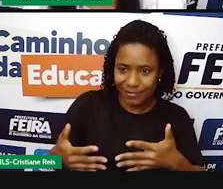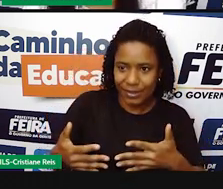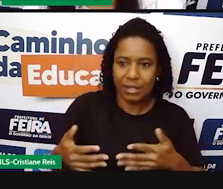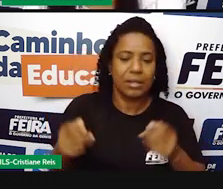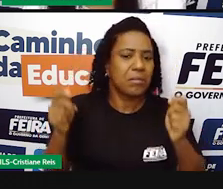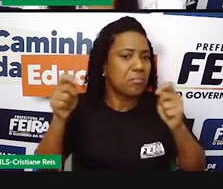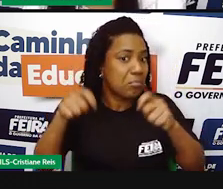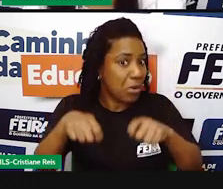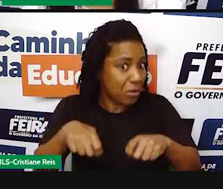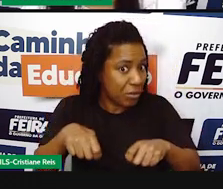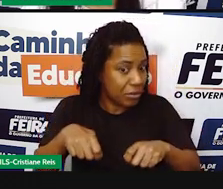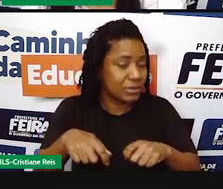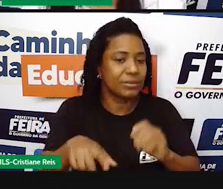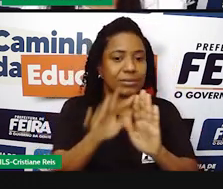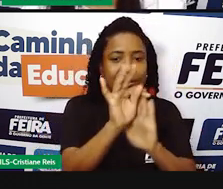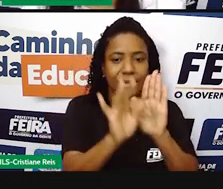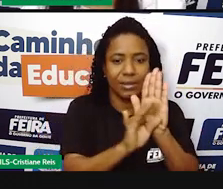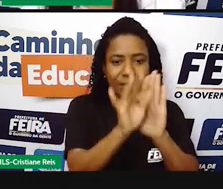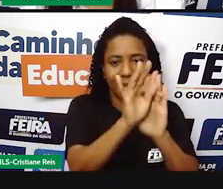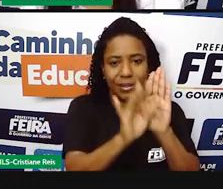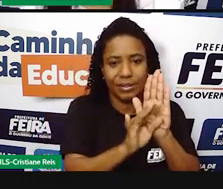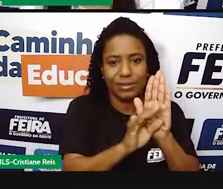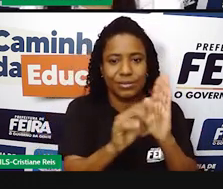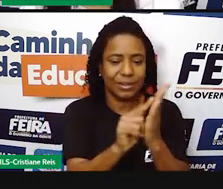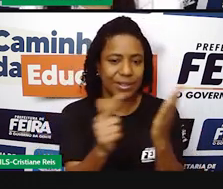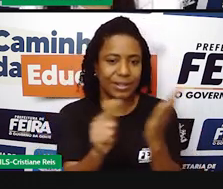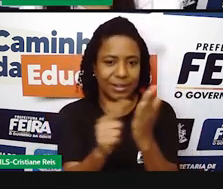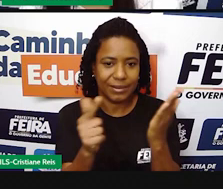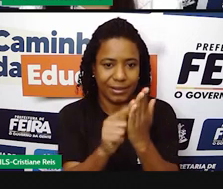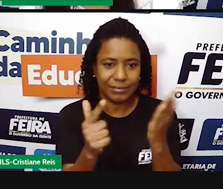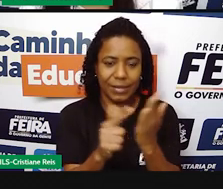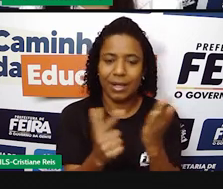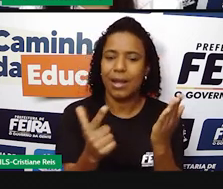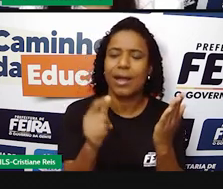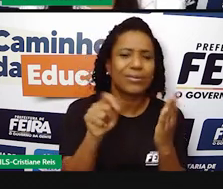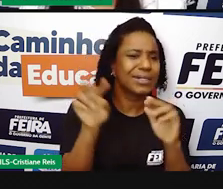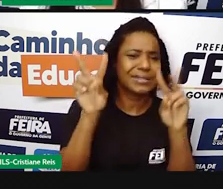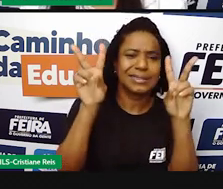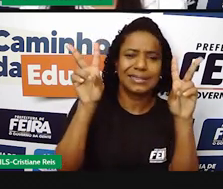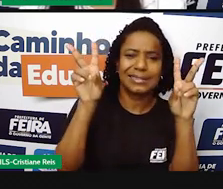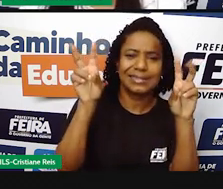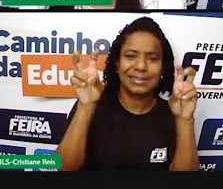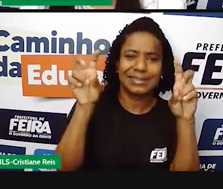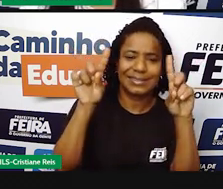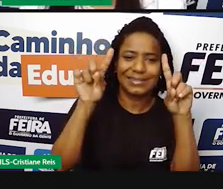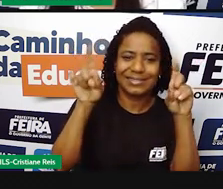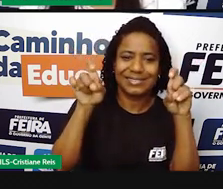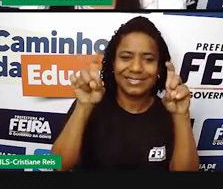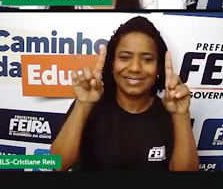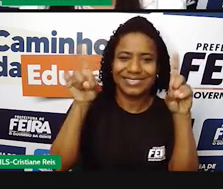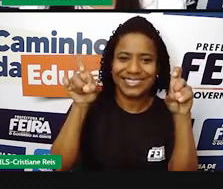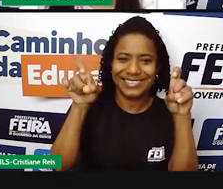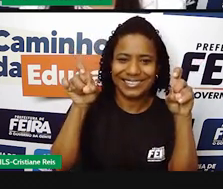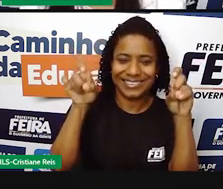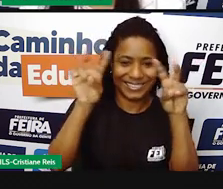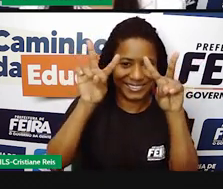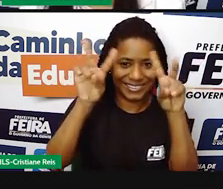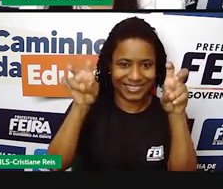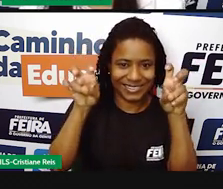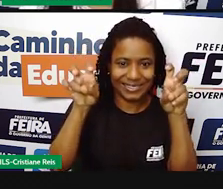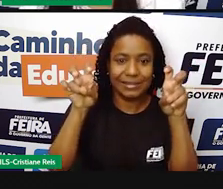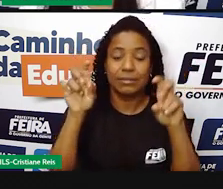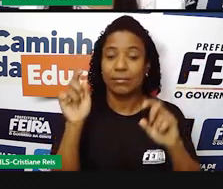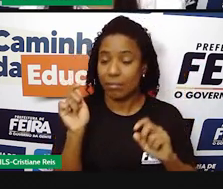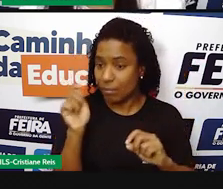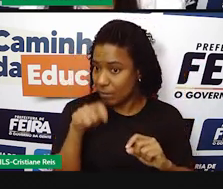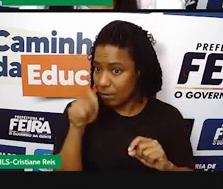textos jornalísticos essa outra pontuação, que é as aspas. E aí, as aspas, elas servem para